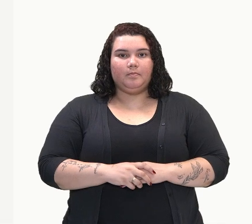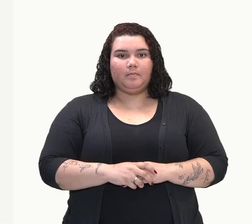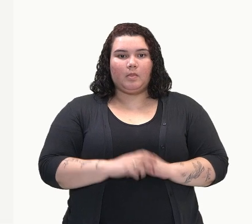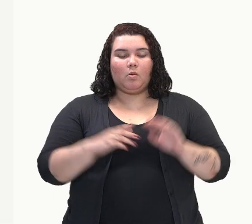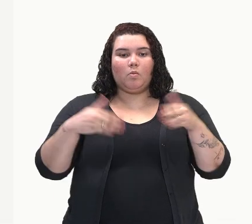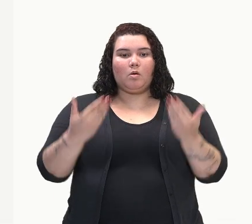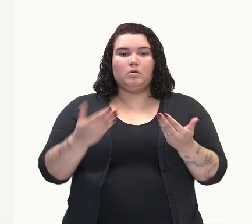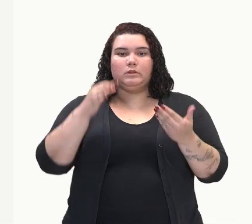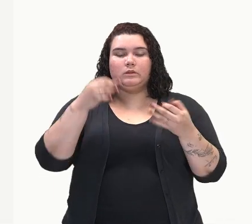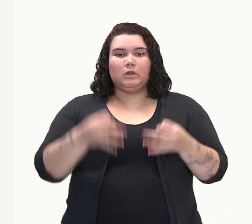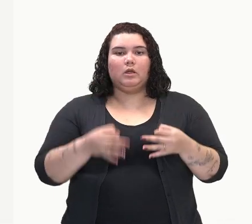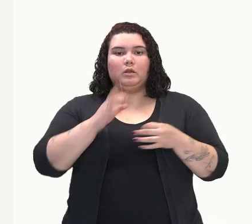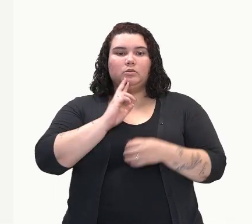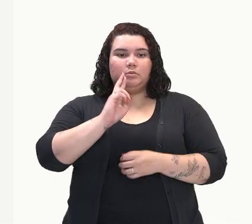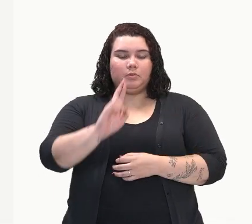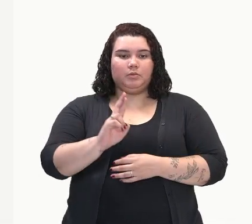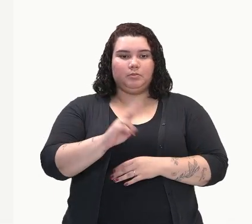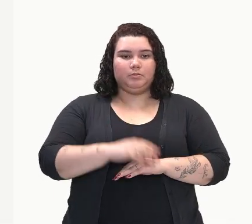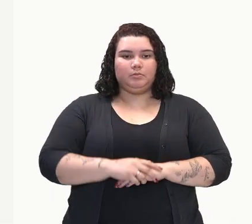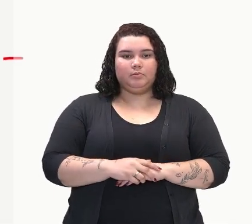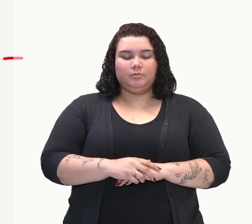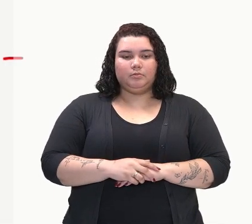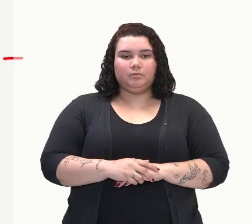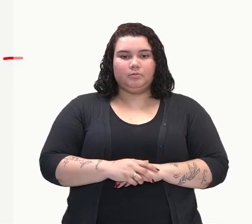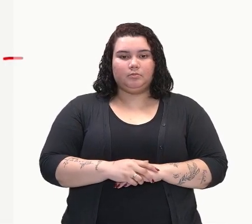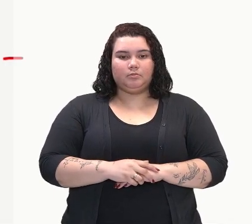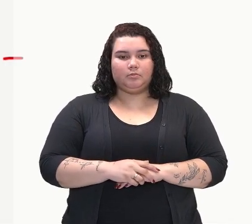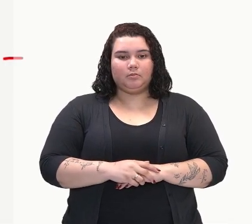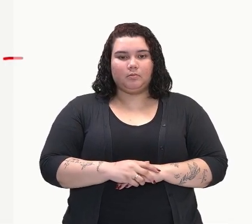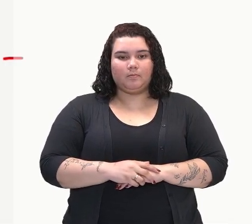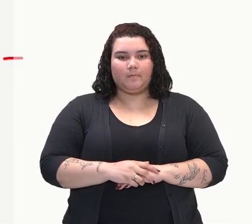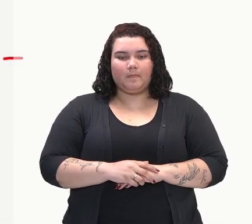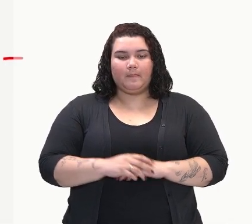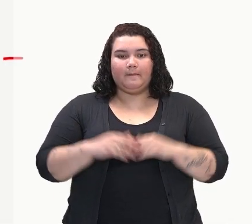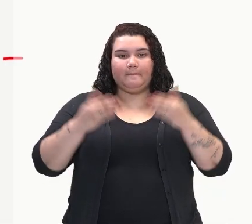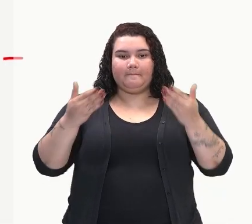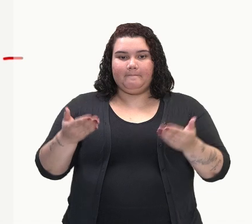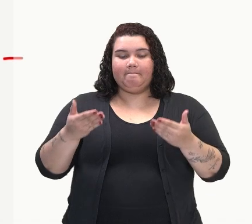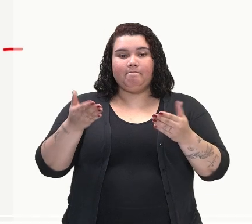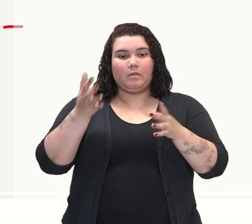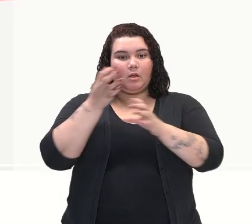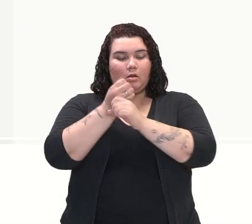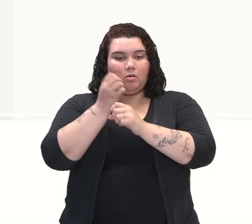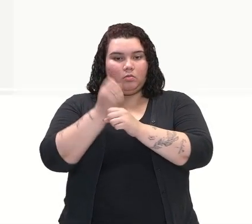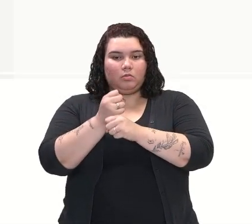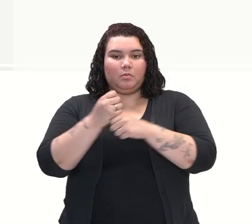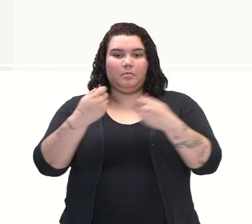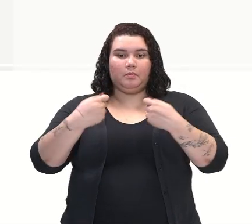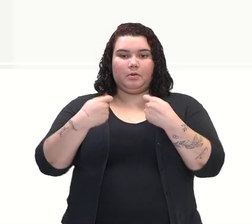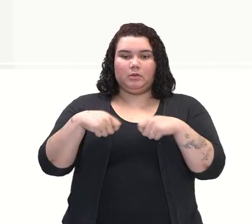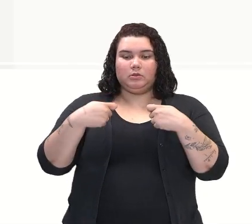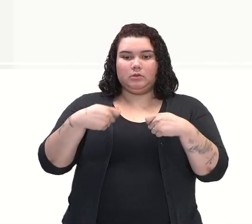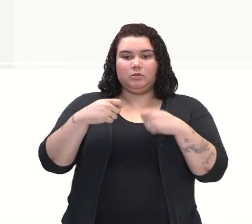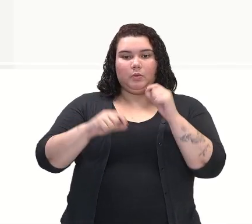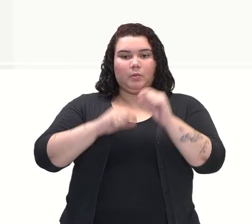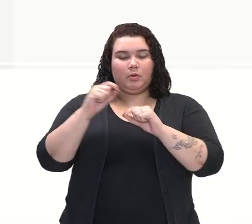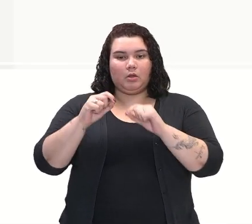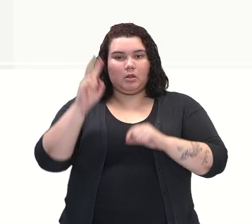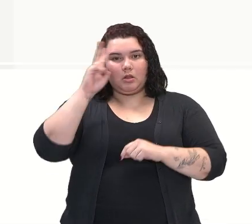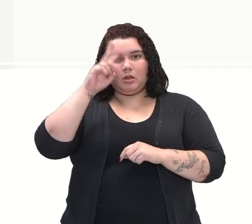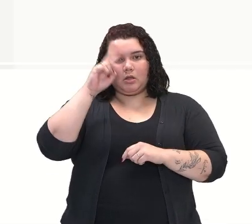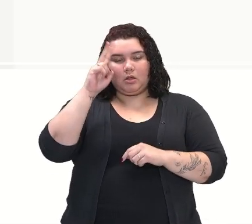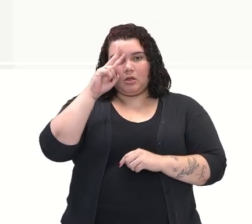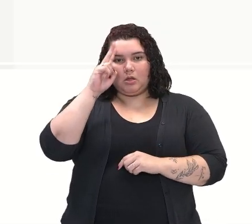né, para essa força resultante. Observe então, pessoal, que para isso a gente vai pegar aquele